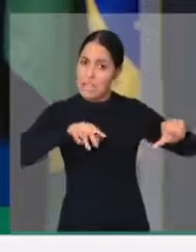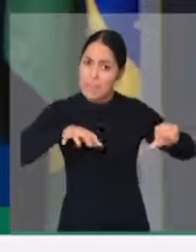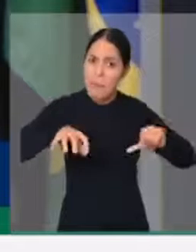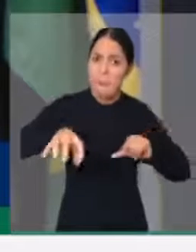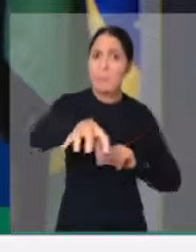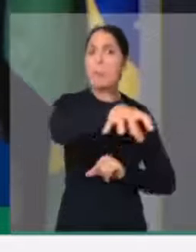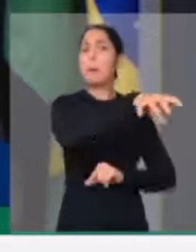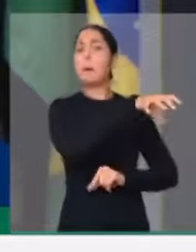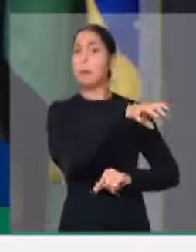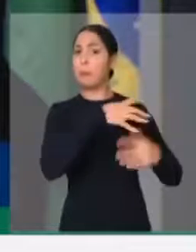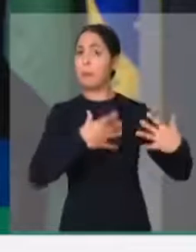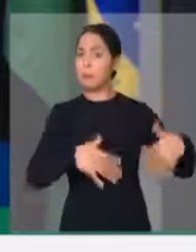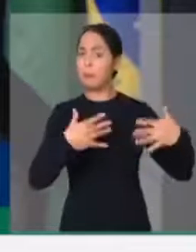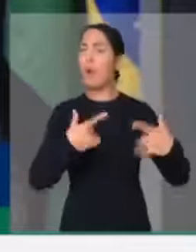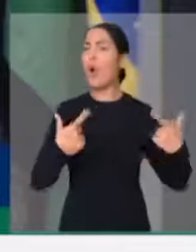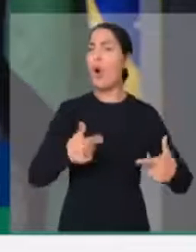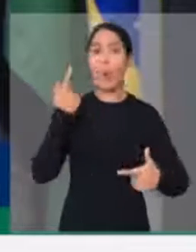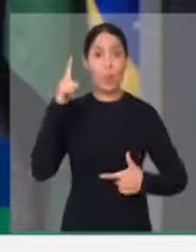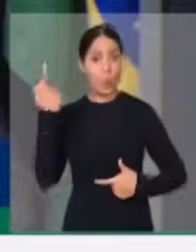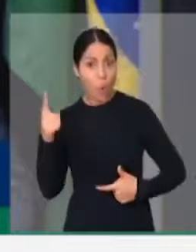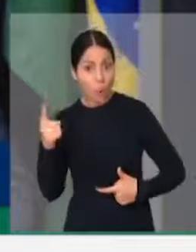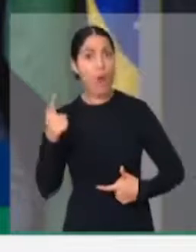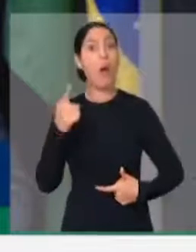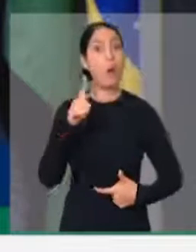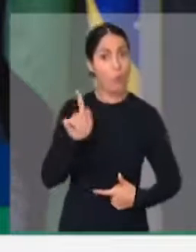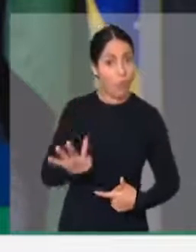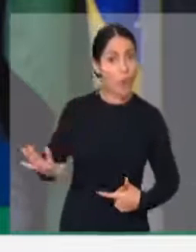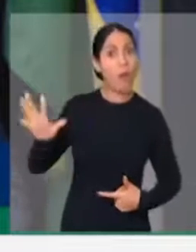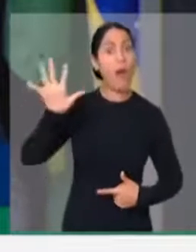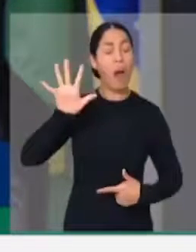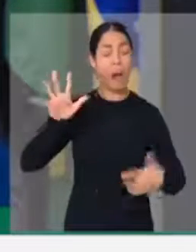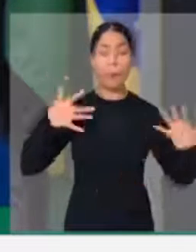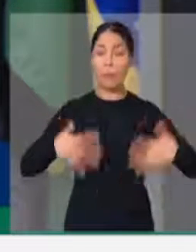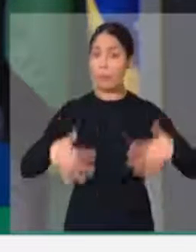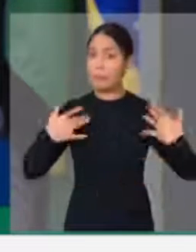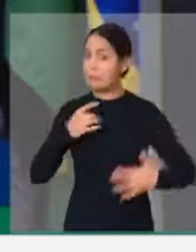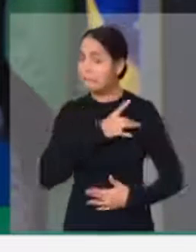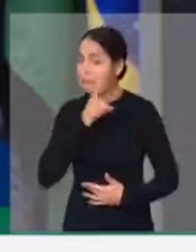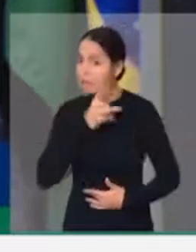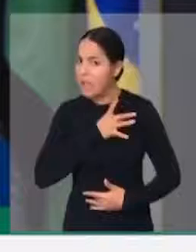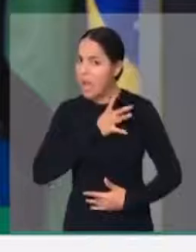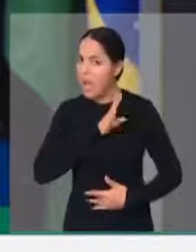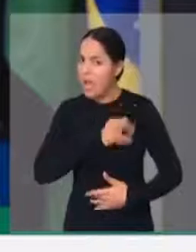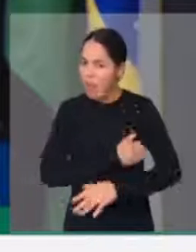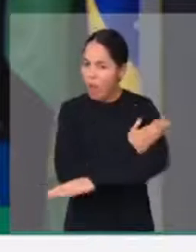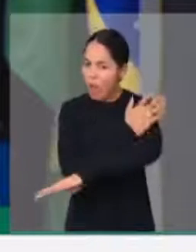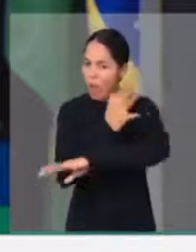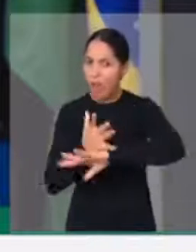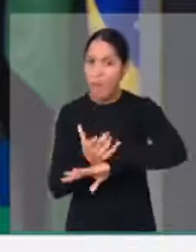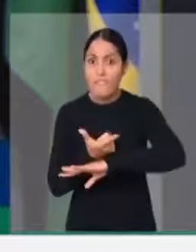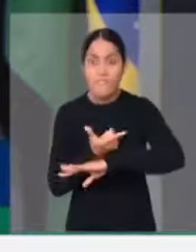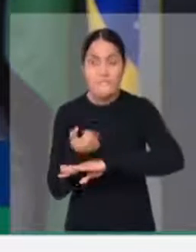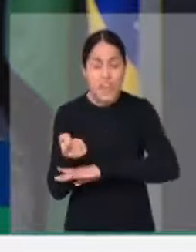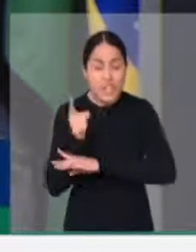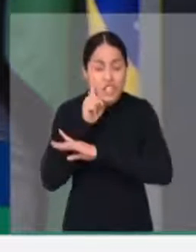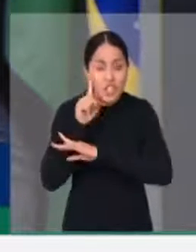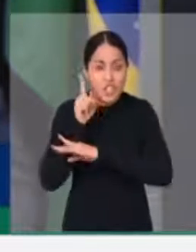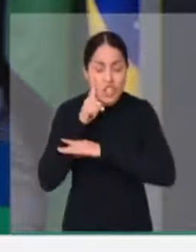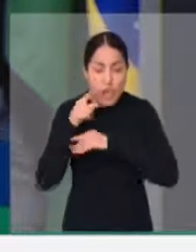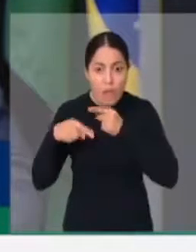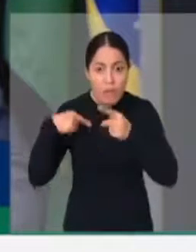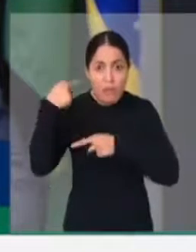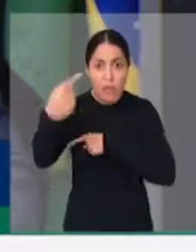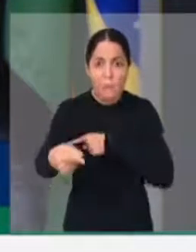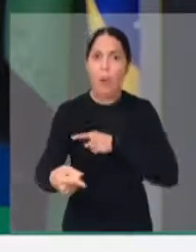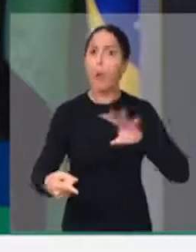Satélite em Goiânia Goiás e depois de 20 dias a polícia militar